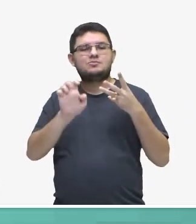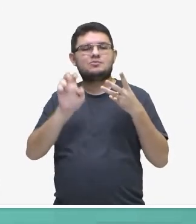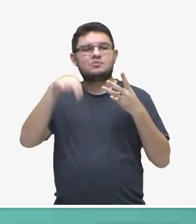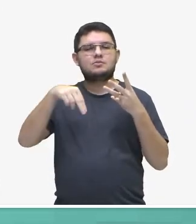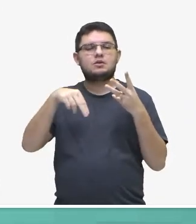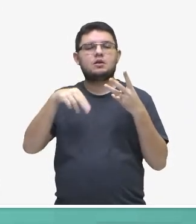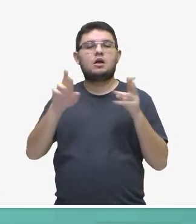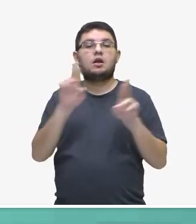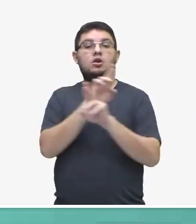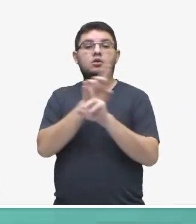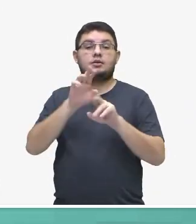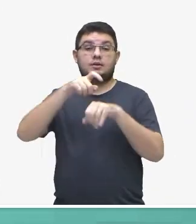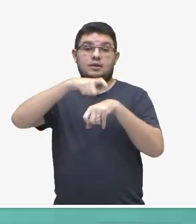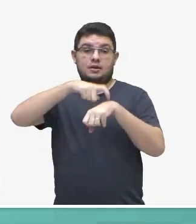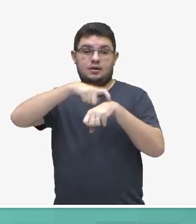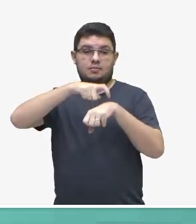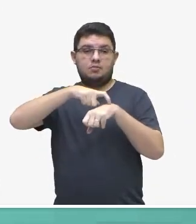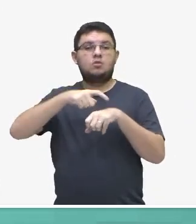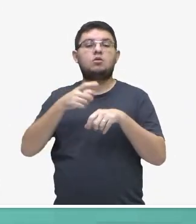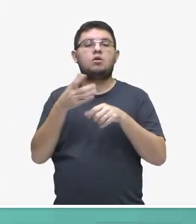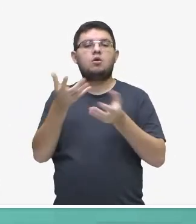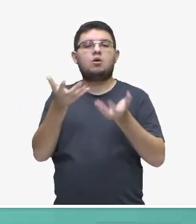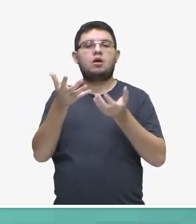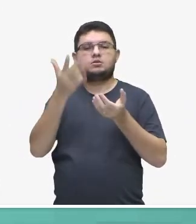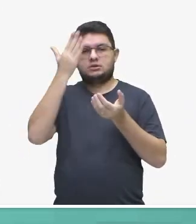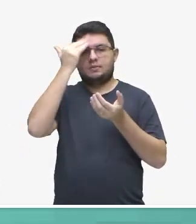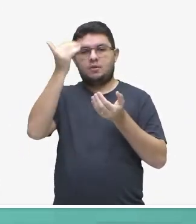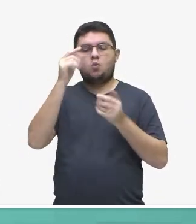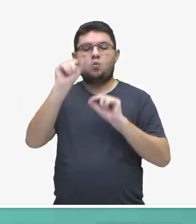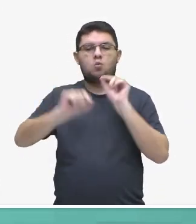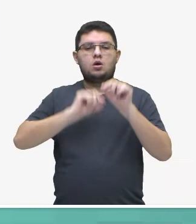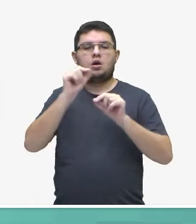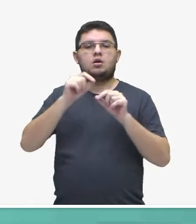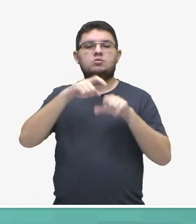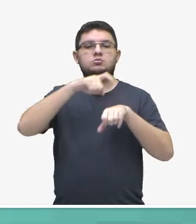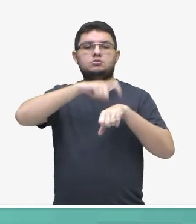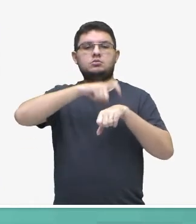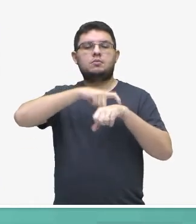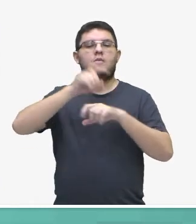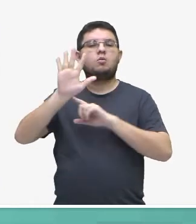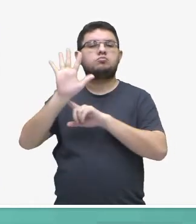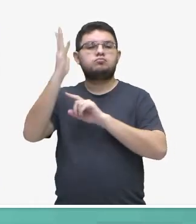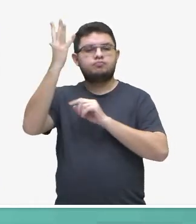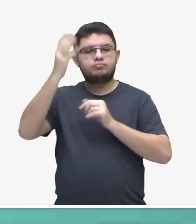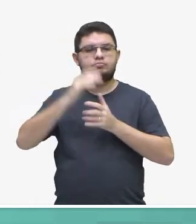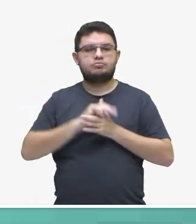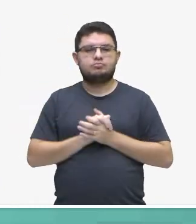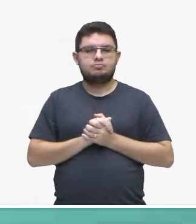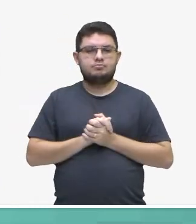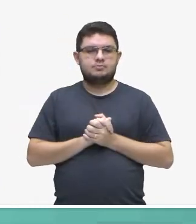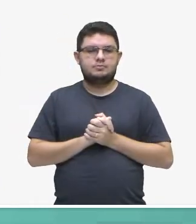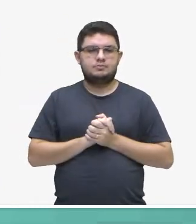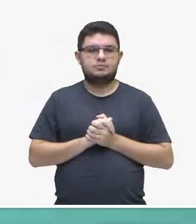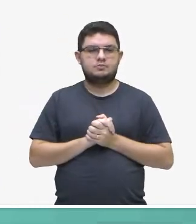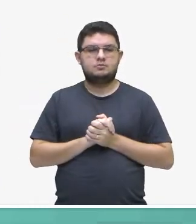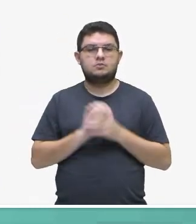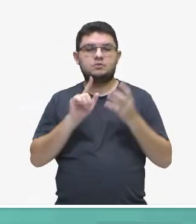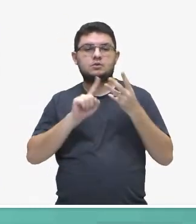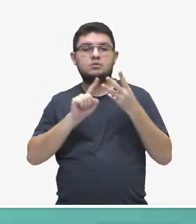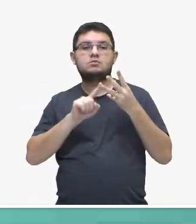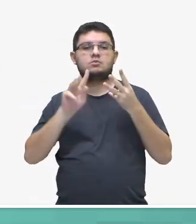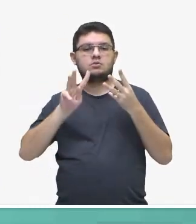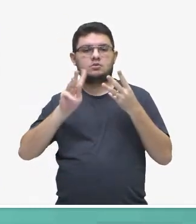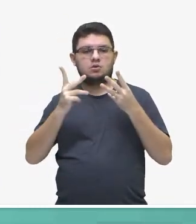tempo, quando eu quero saber o momento que aquela situação aconteceu. E por último, eu tenho a double age word what,